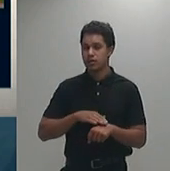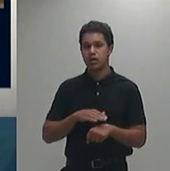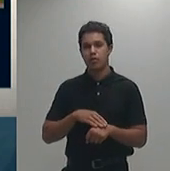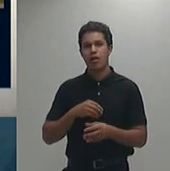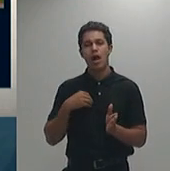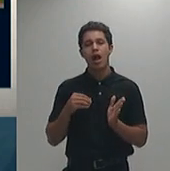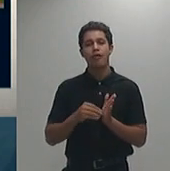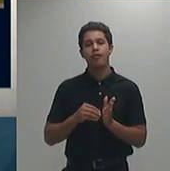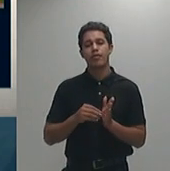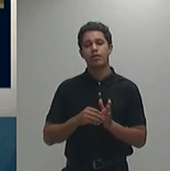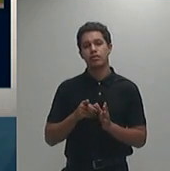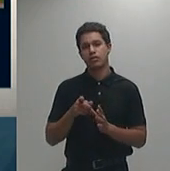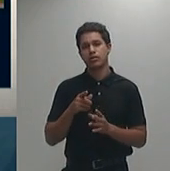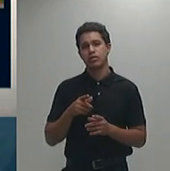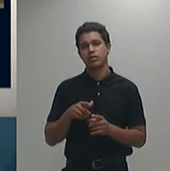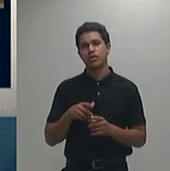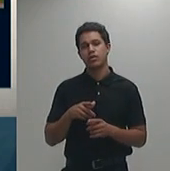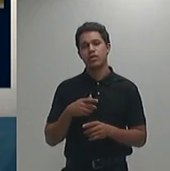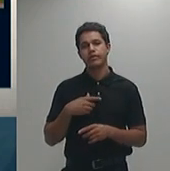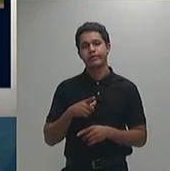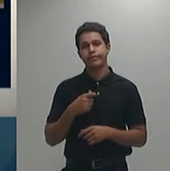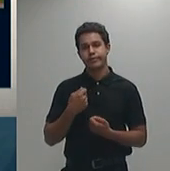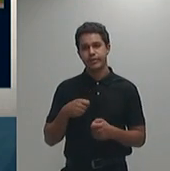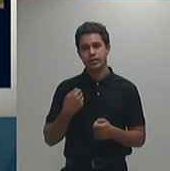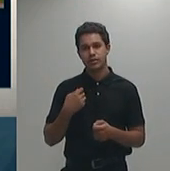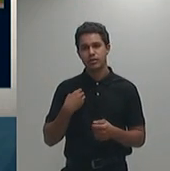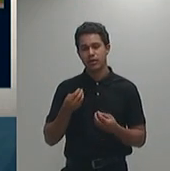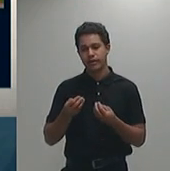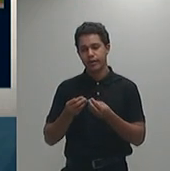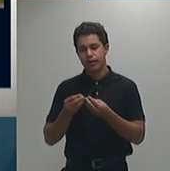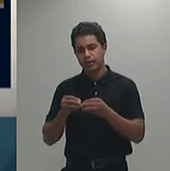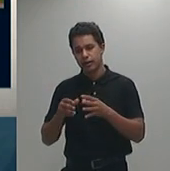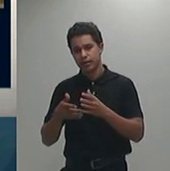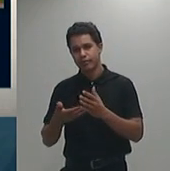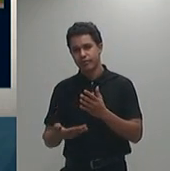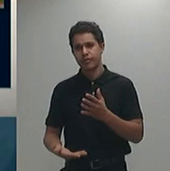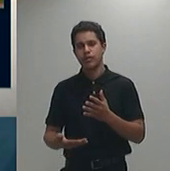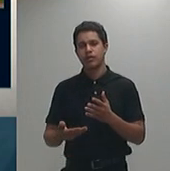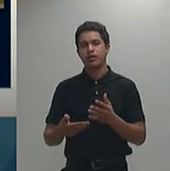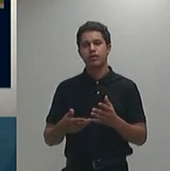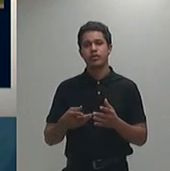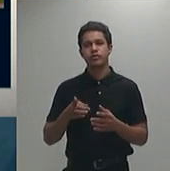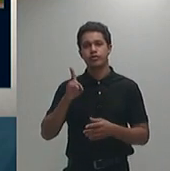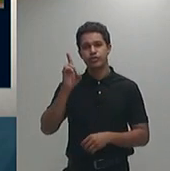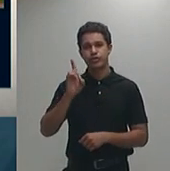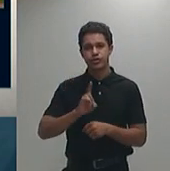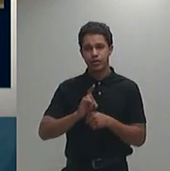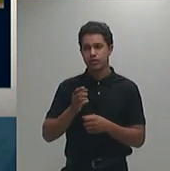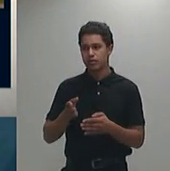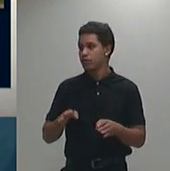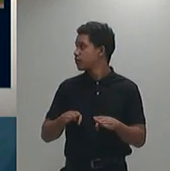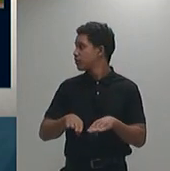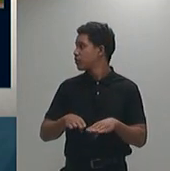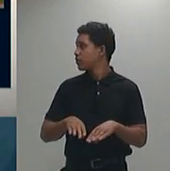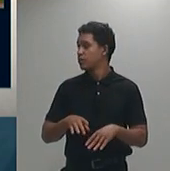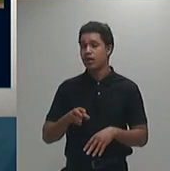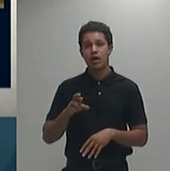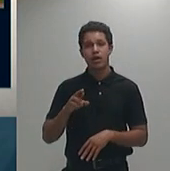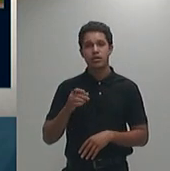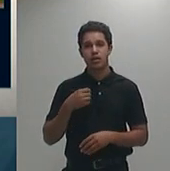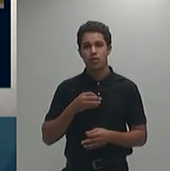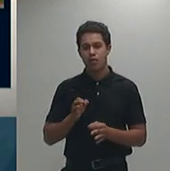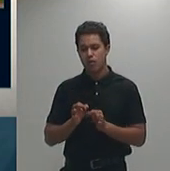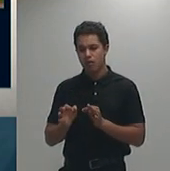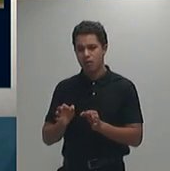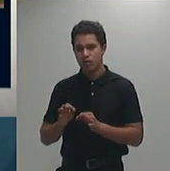do litisconsorte implica na decadência do direito que presenteará a rescisão conduzindo a extinção